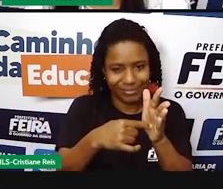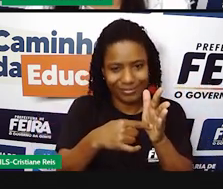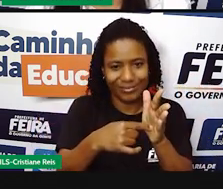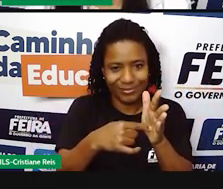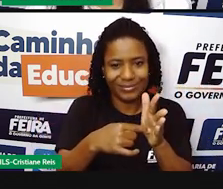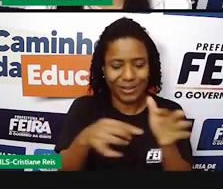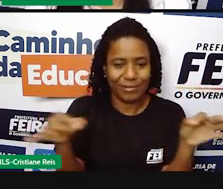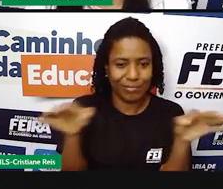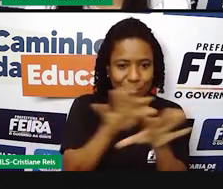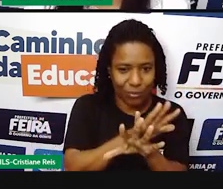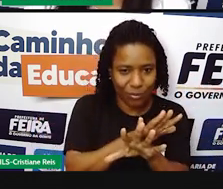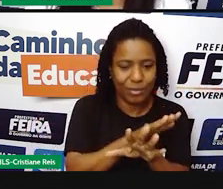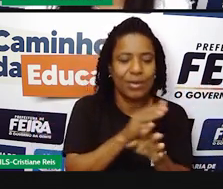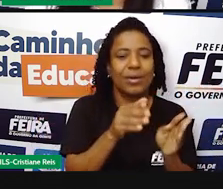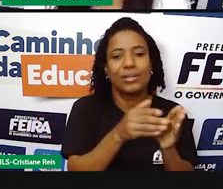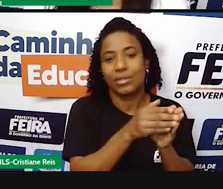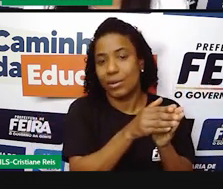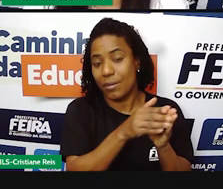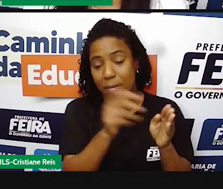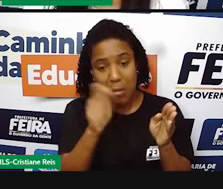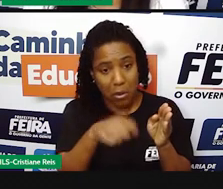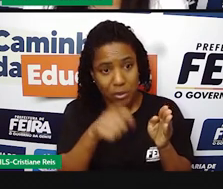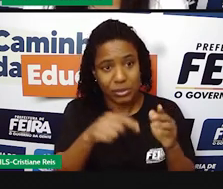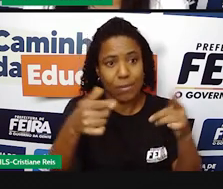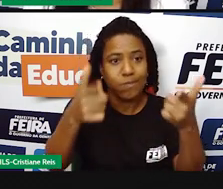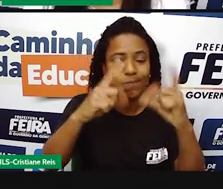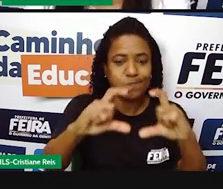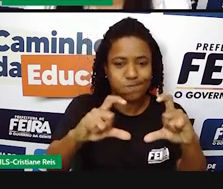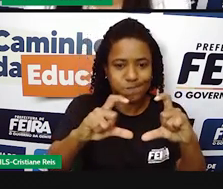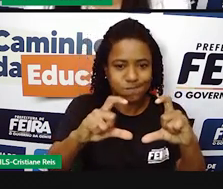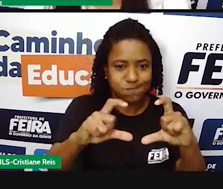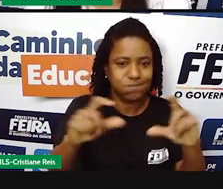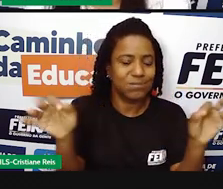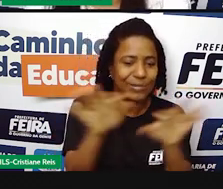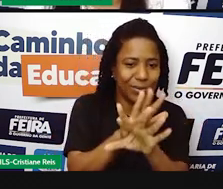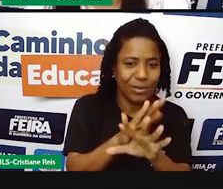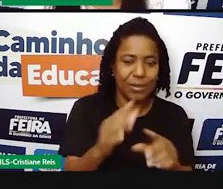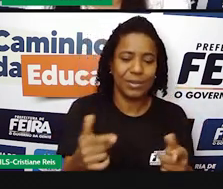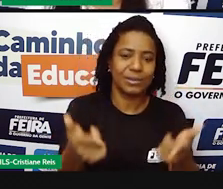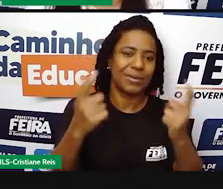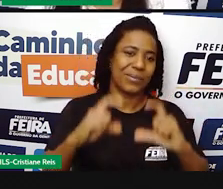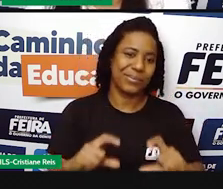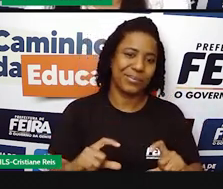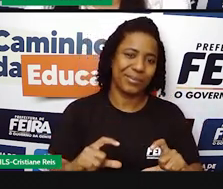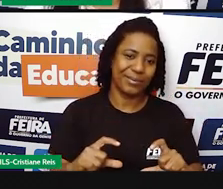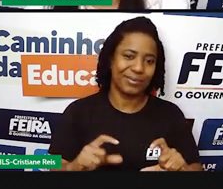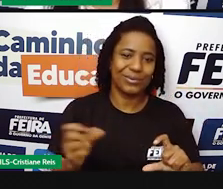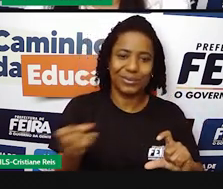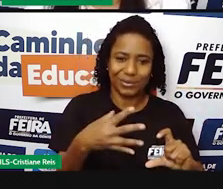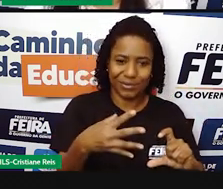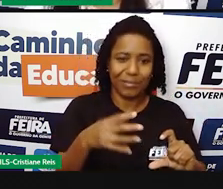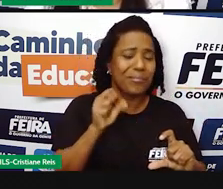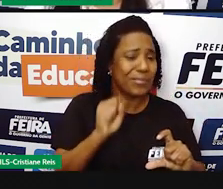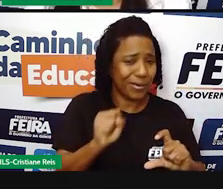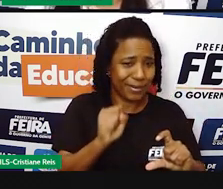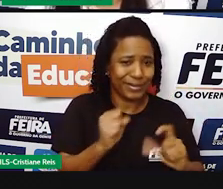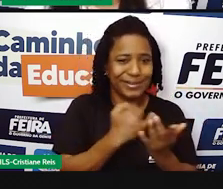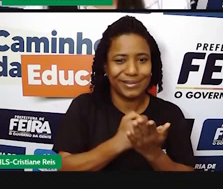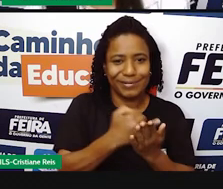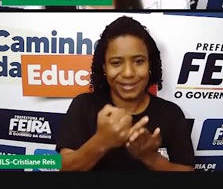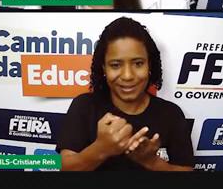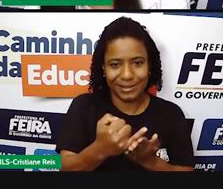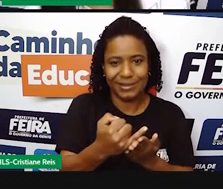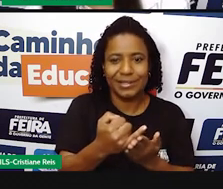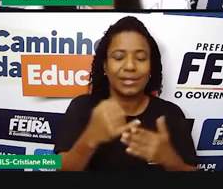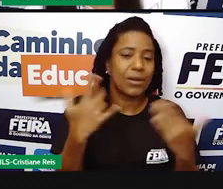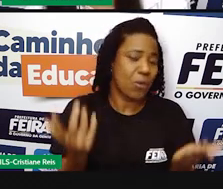um próximo parágrafo, que vai estar aí na linha abaixo, ou ainda pode ser um ponto final, mas que o parágrafo